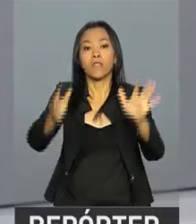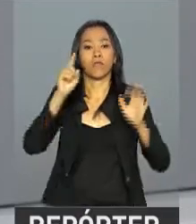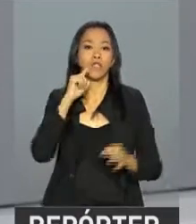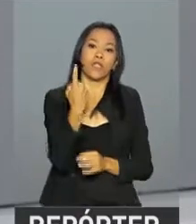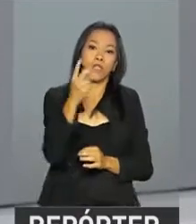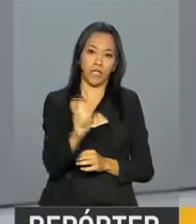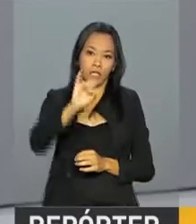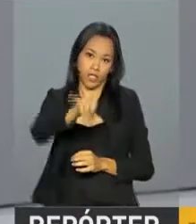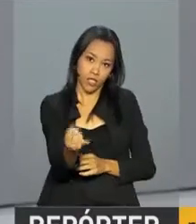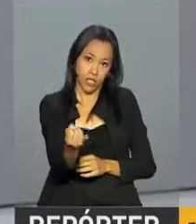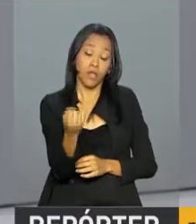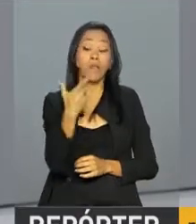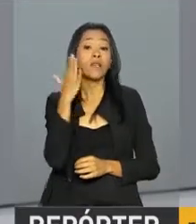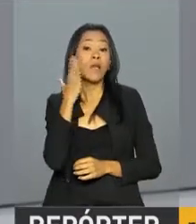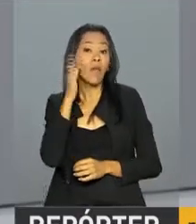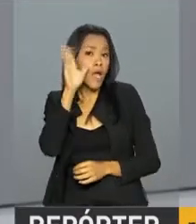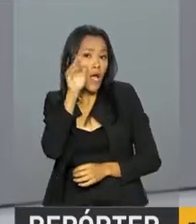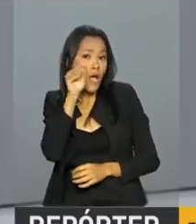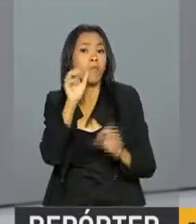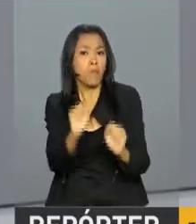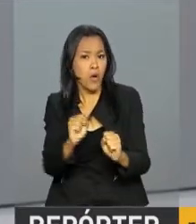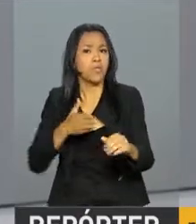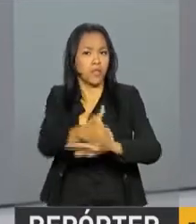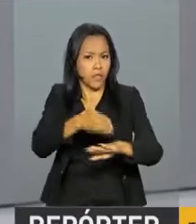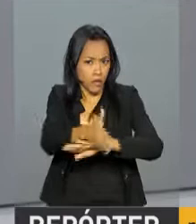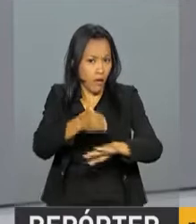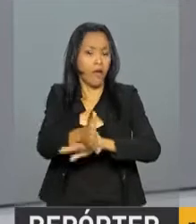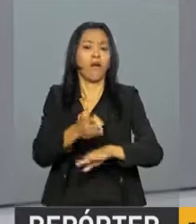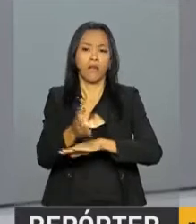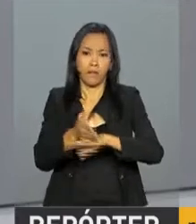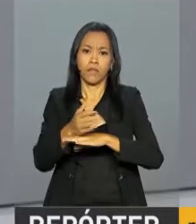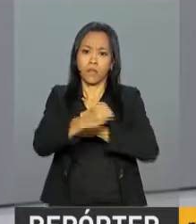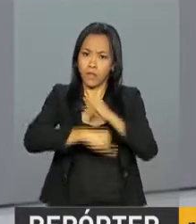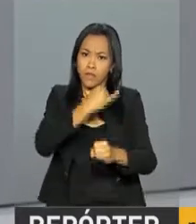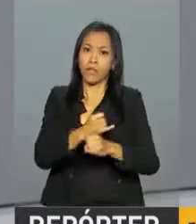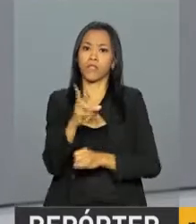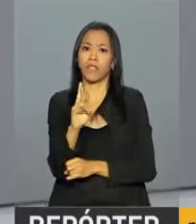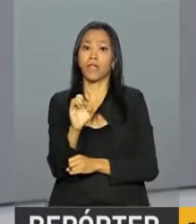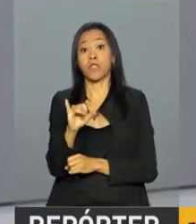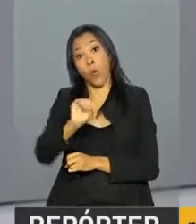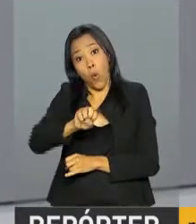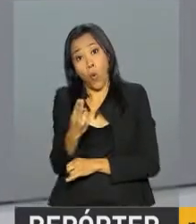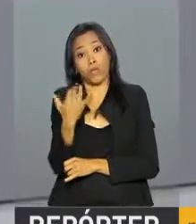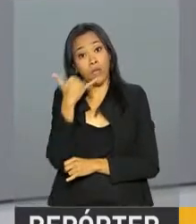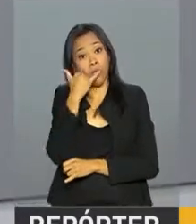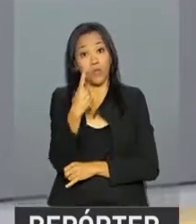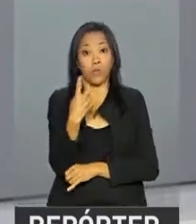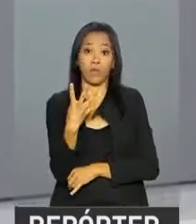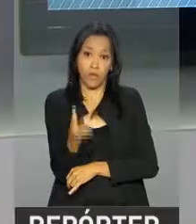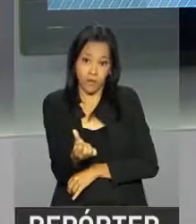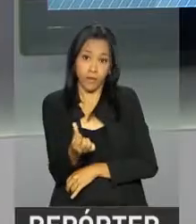janeiro. A consulta ao lote residual poderá ser feita no site da Receita Federal ou pelo telefone 146, o Receita